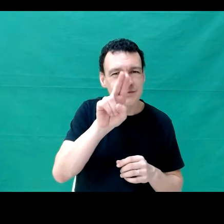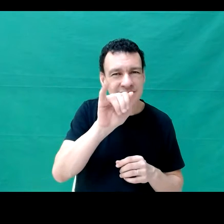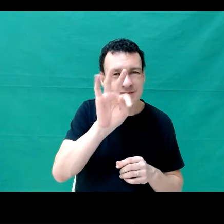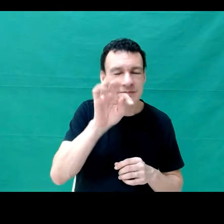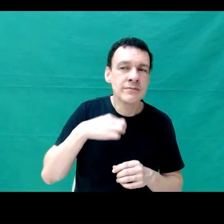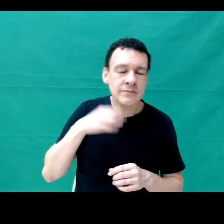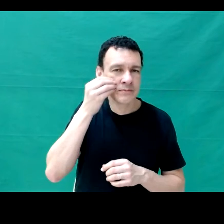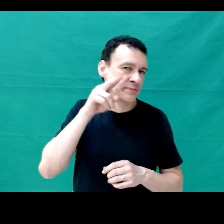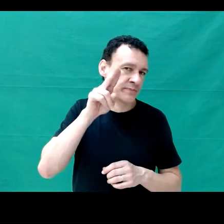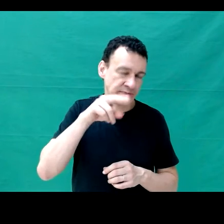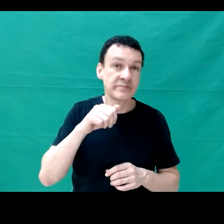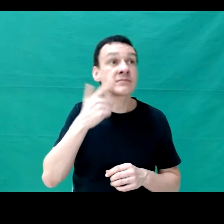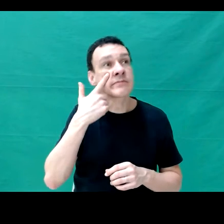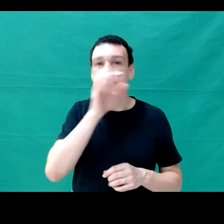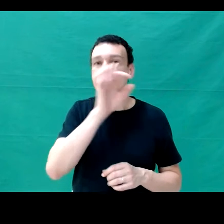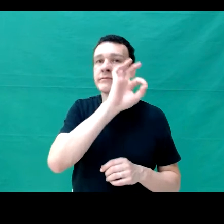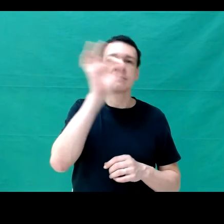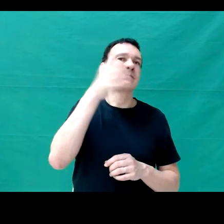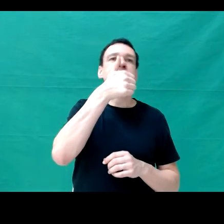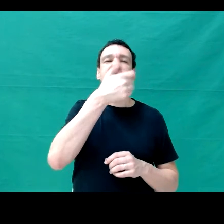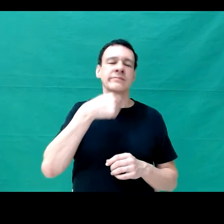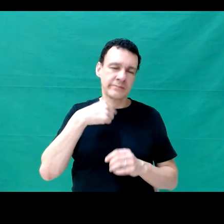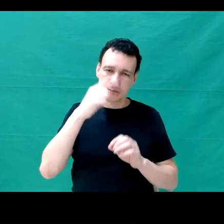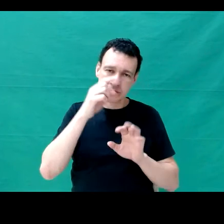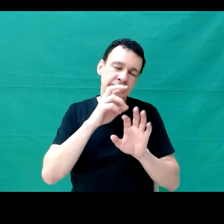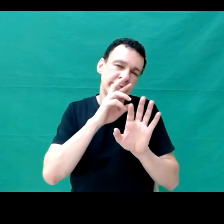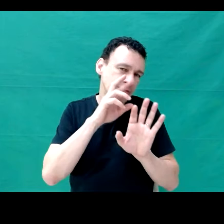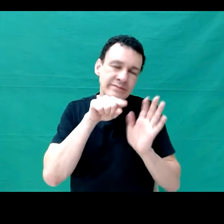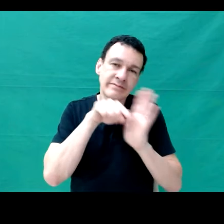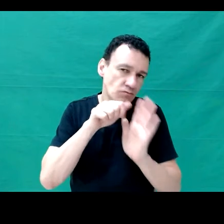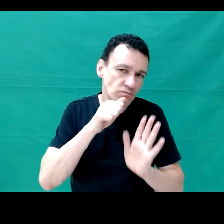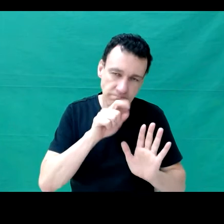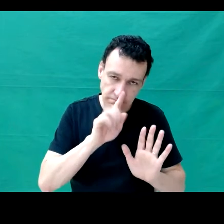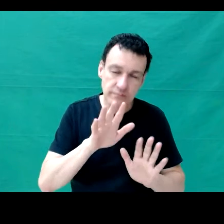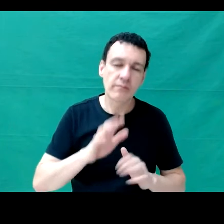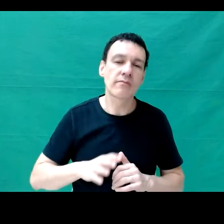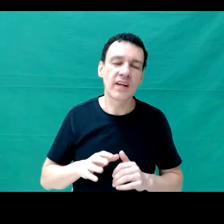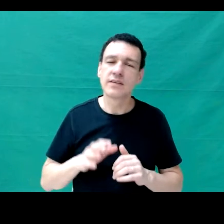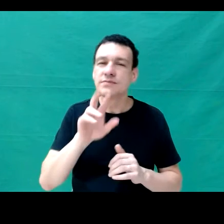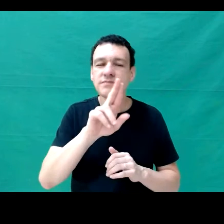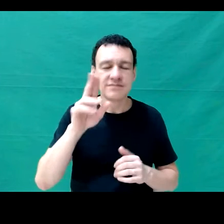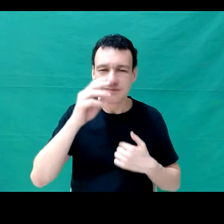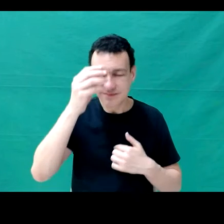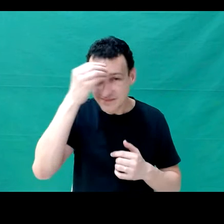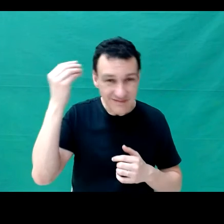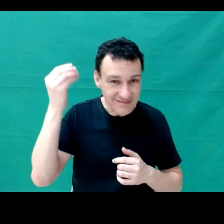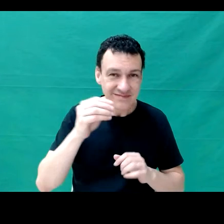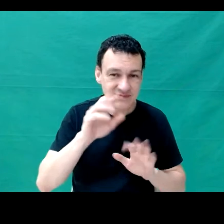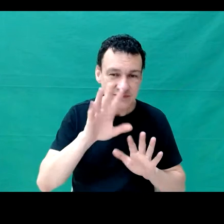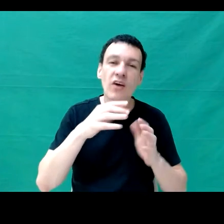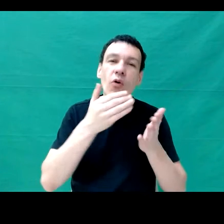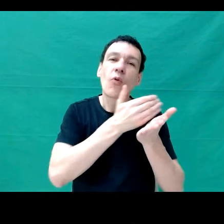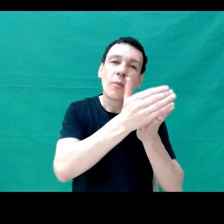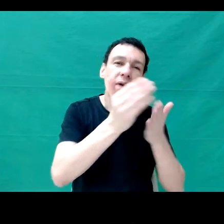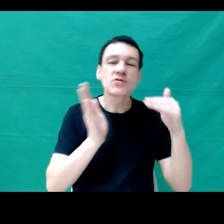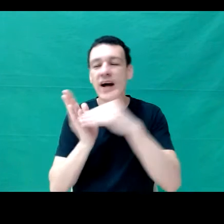fazem de shift, ai, me fugiu um nome, mas é como se fosse do início ao final,